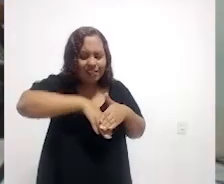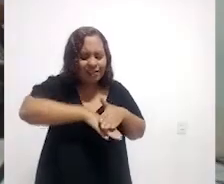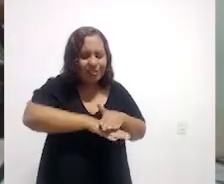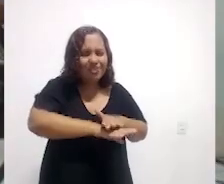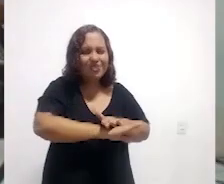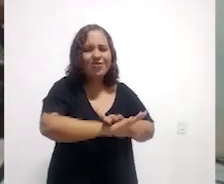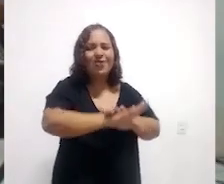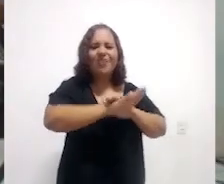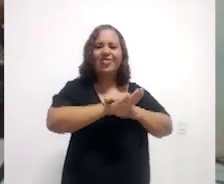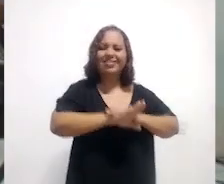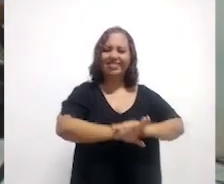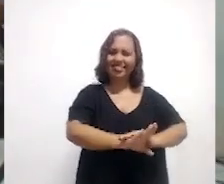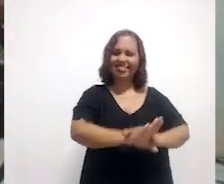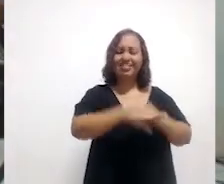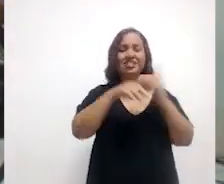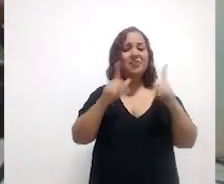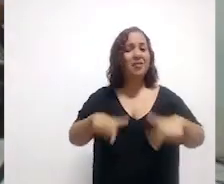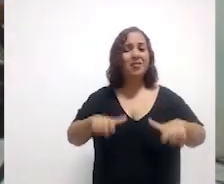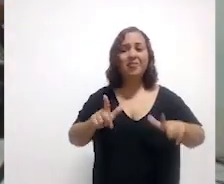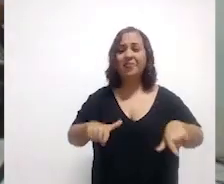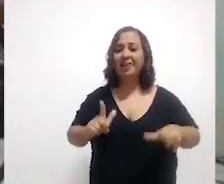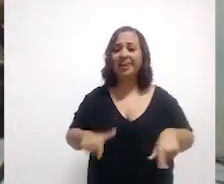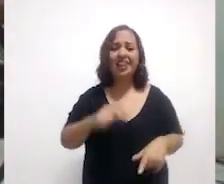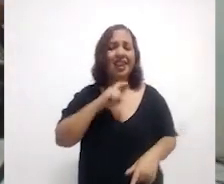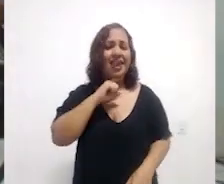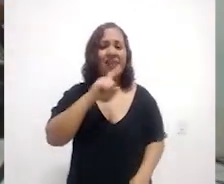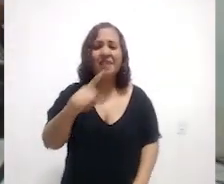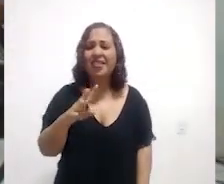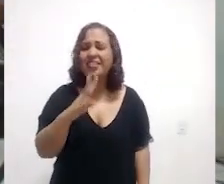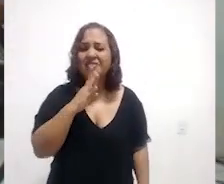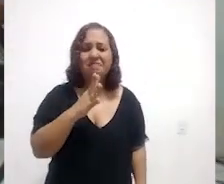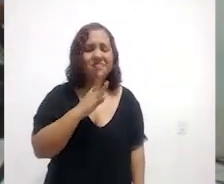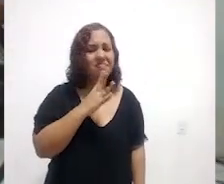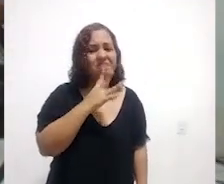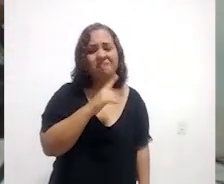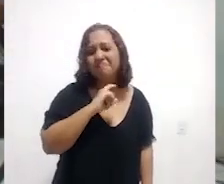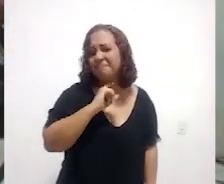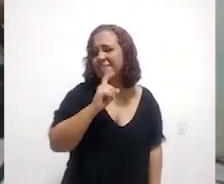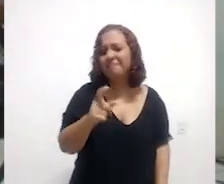conhece, mas Ele viu e sabe